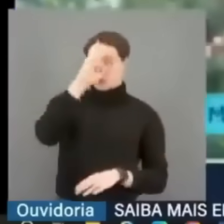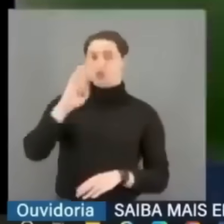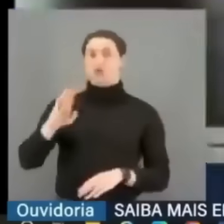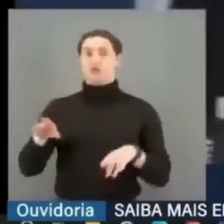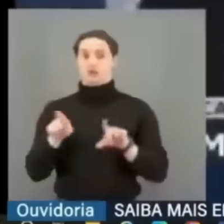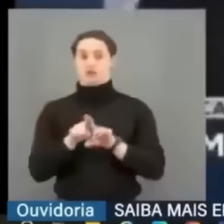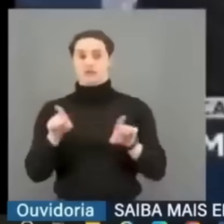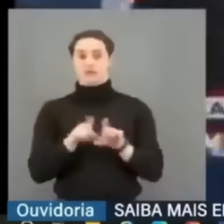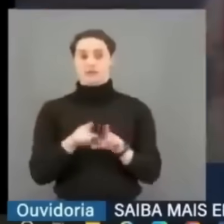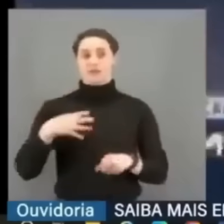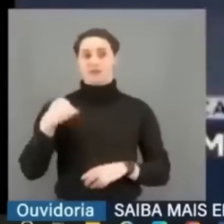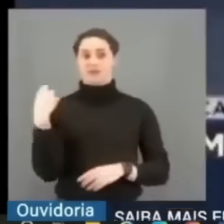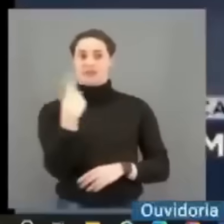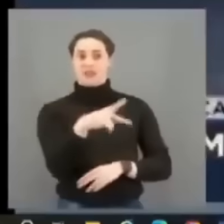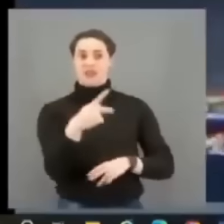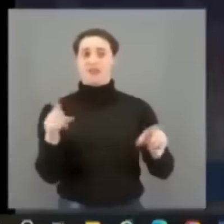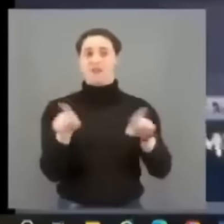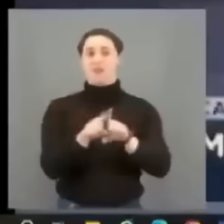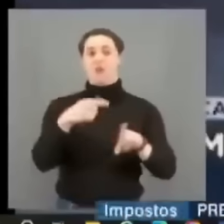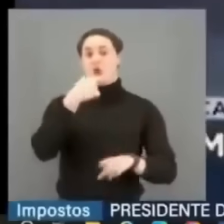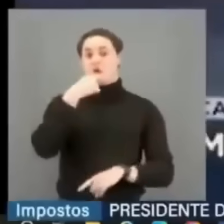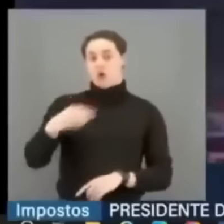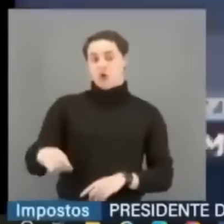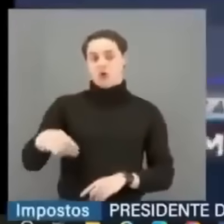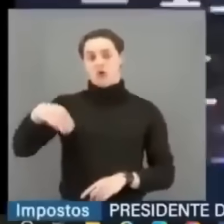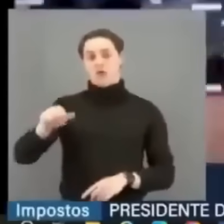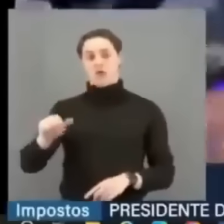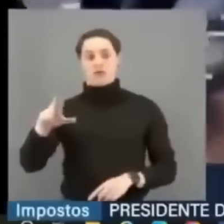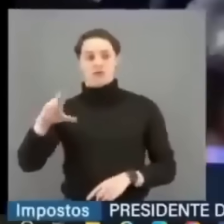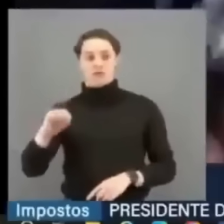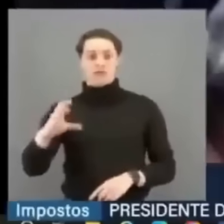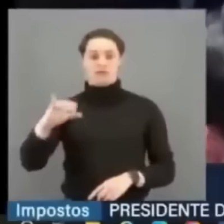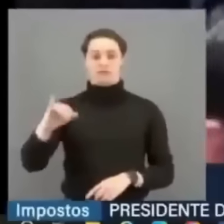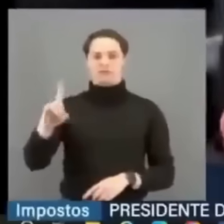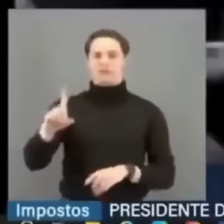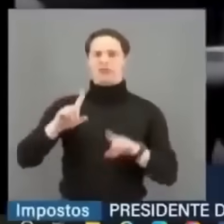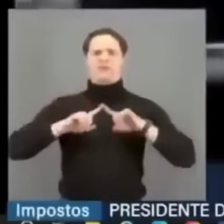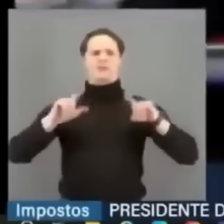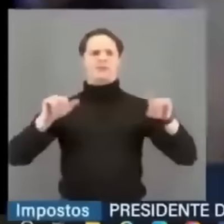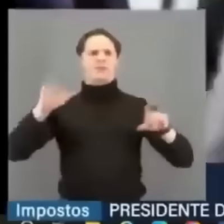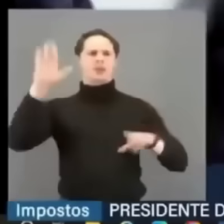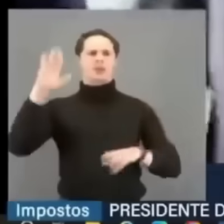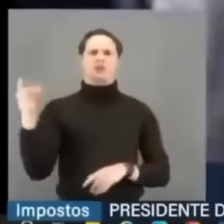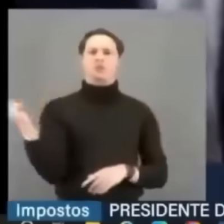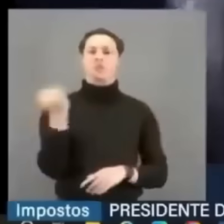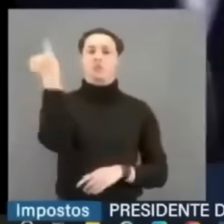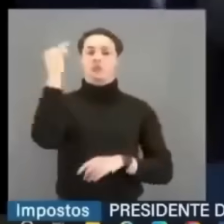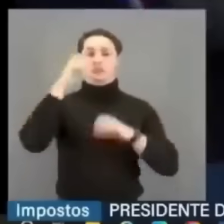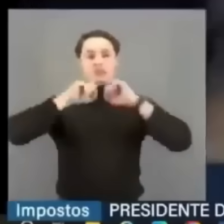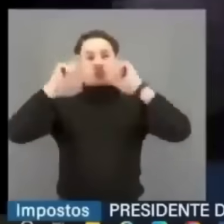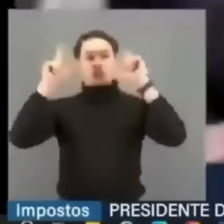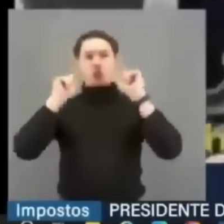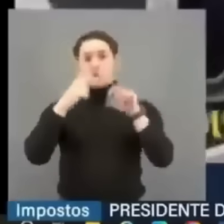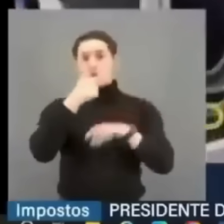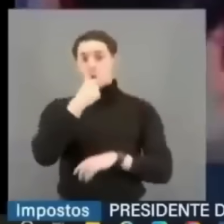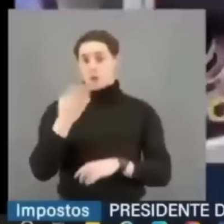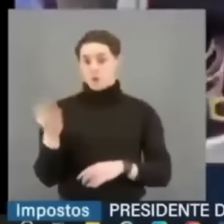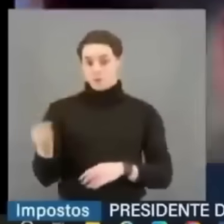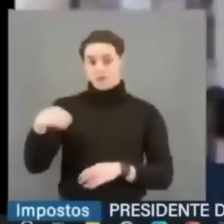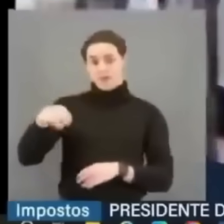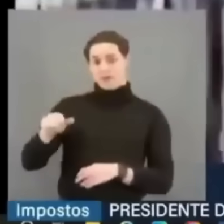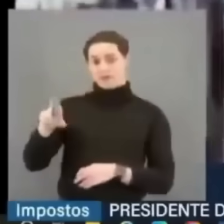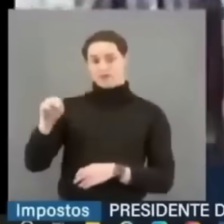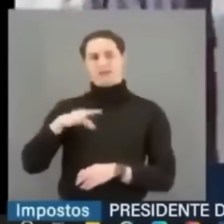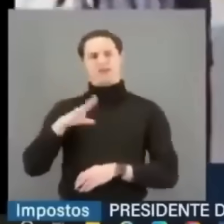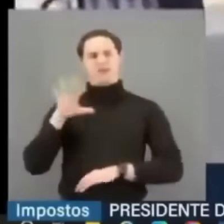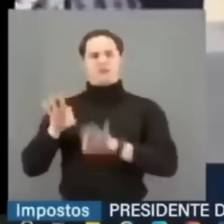Bolsonaro e a filha dele, além do próprio Mauro Cid e a esposa. Mas o mais importante, Mauro Cid era o homem com um plano